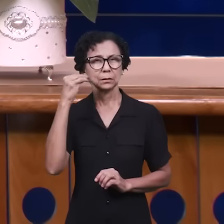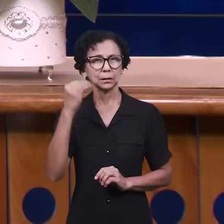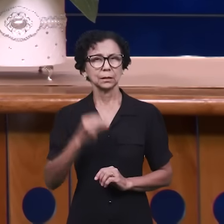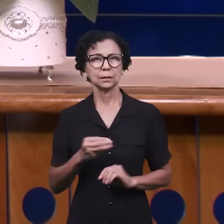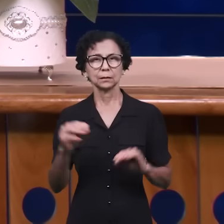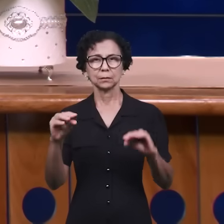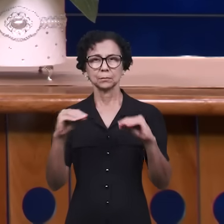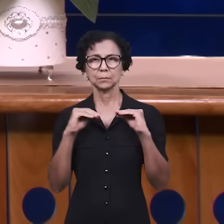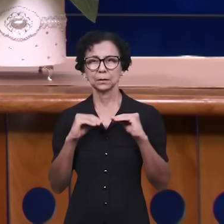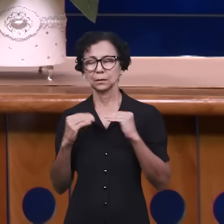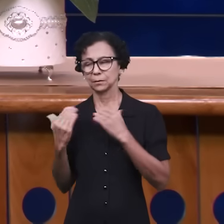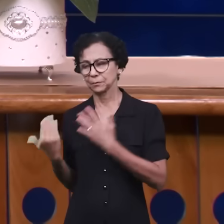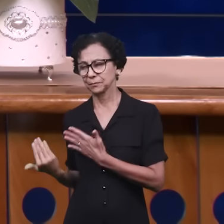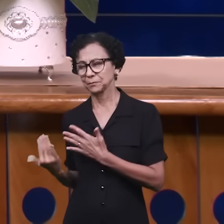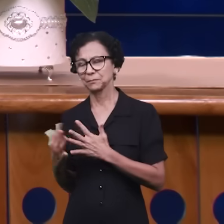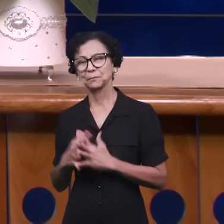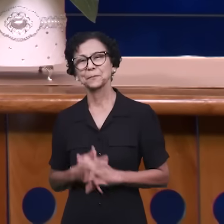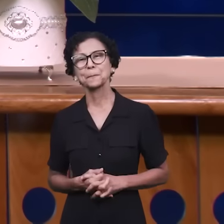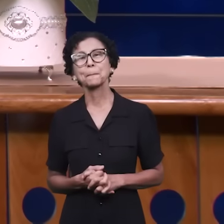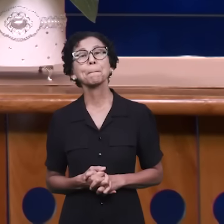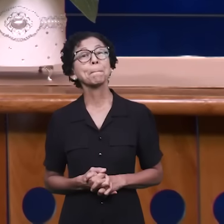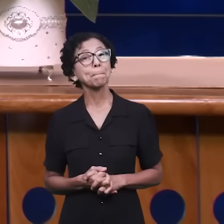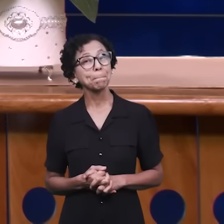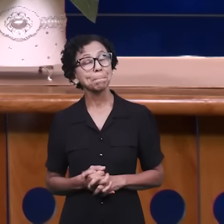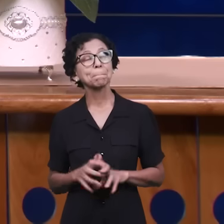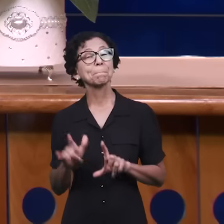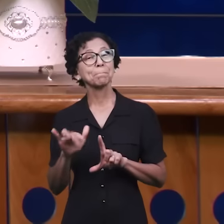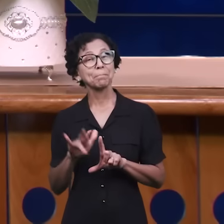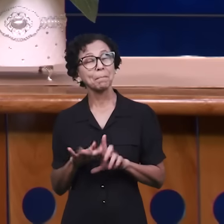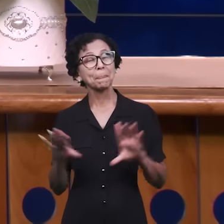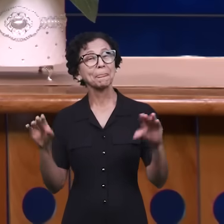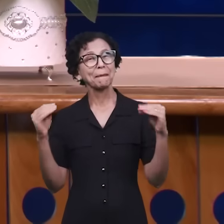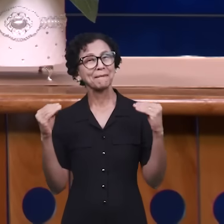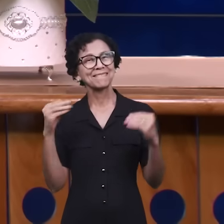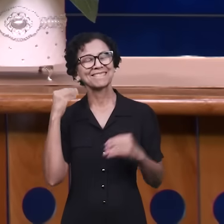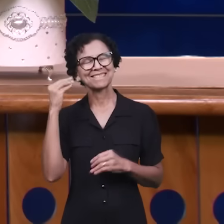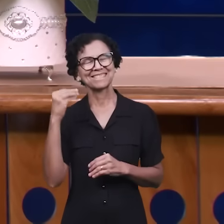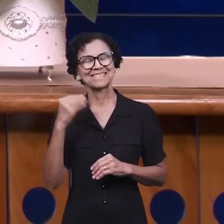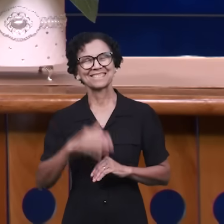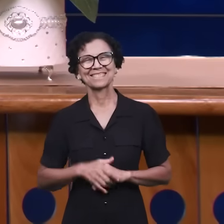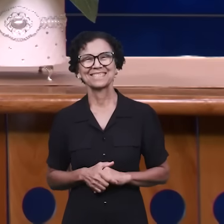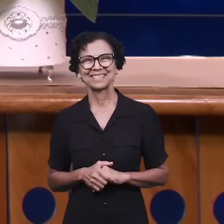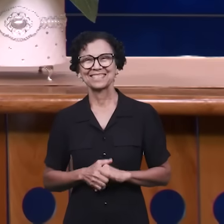Bíblicas? Está aqui o QR Code, aponte a câmera do seu celular para esse QR Code e mande para nós a